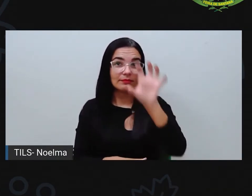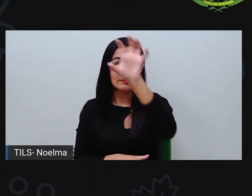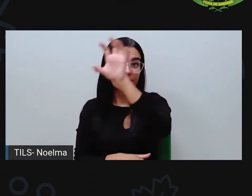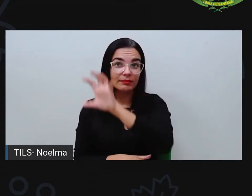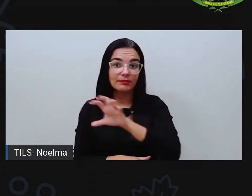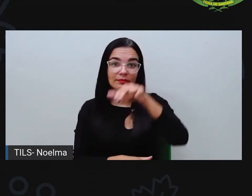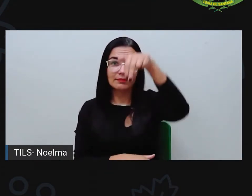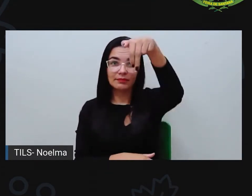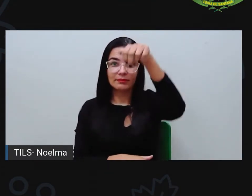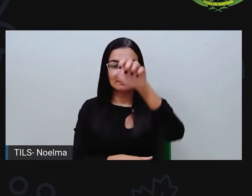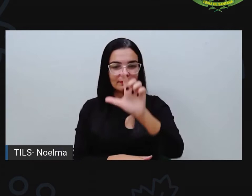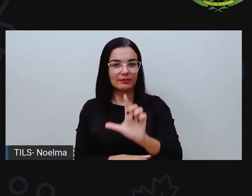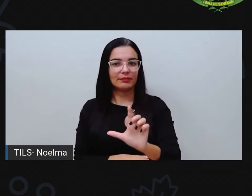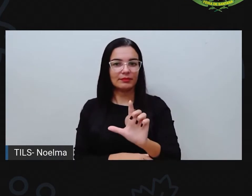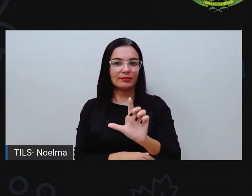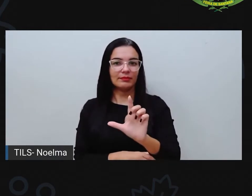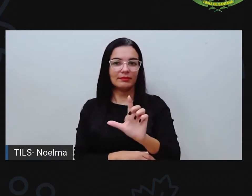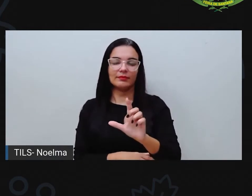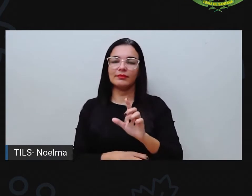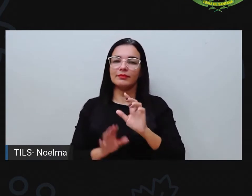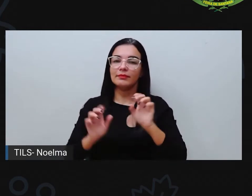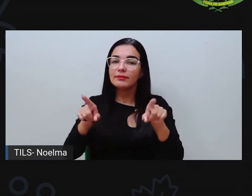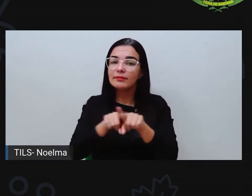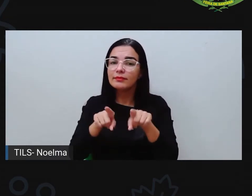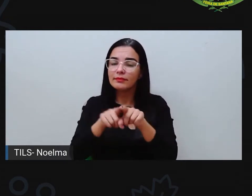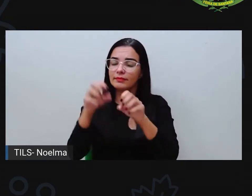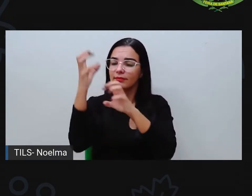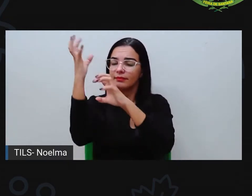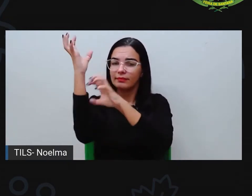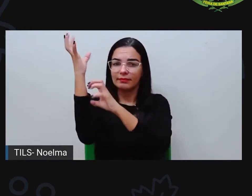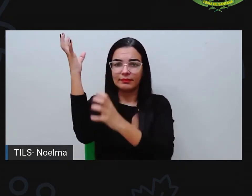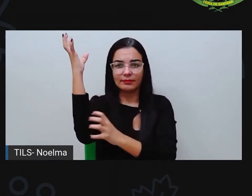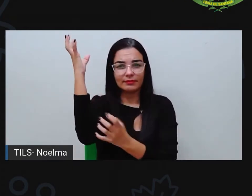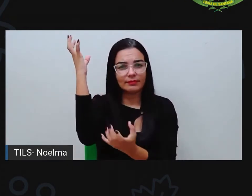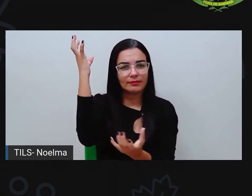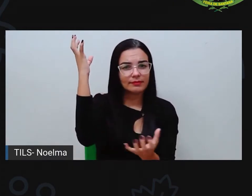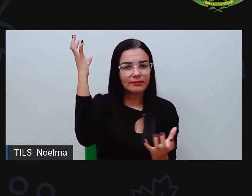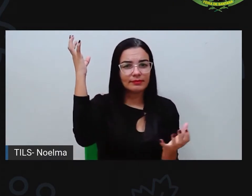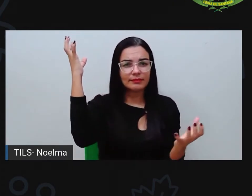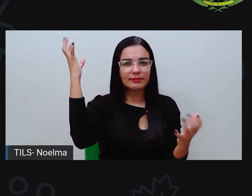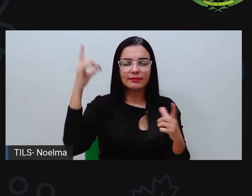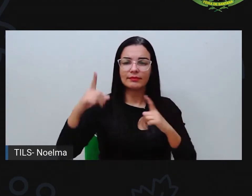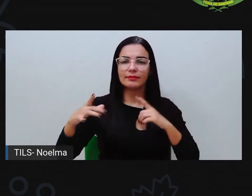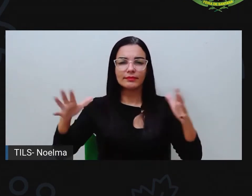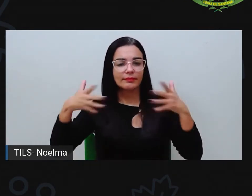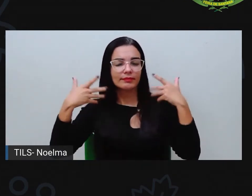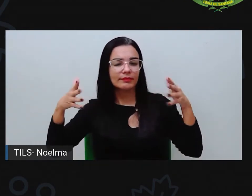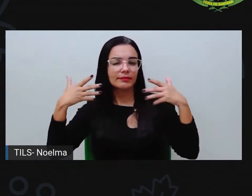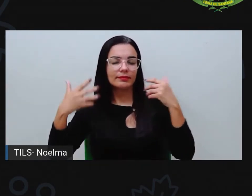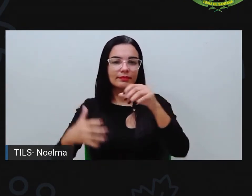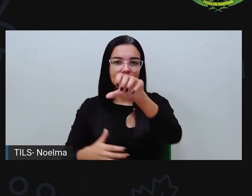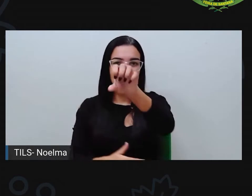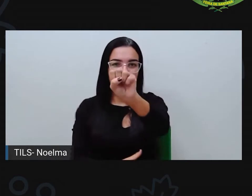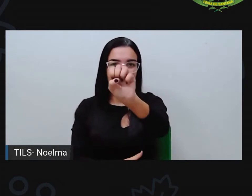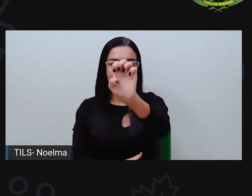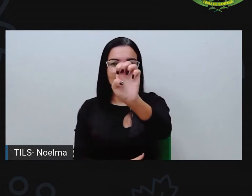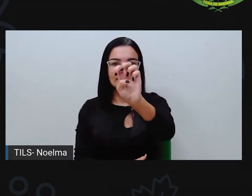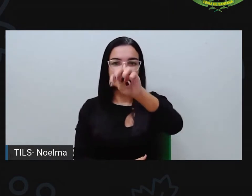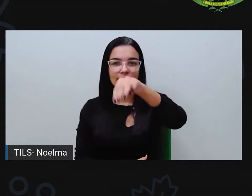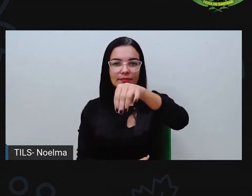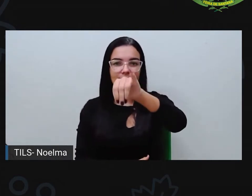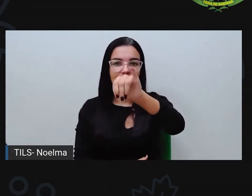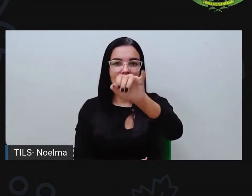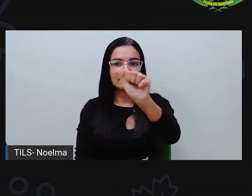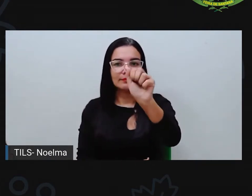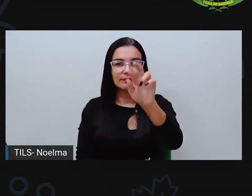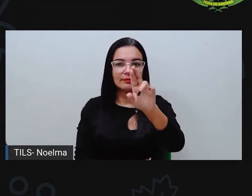A Caatinga ela apresenta um clima semiárido, tem uma vegetação com poucas folhas